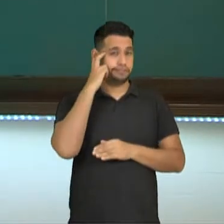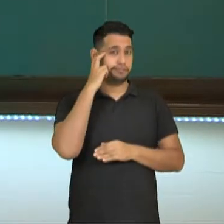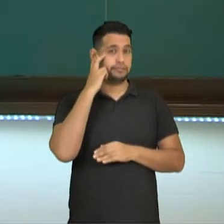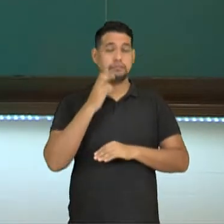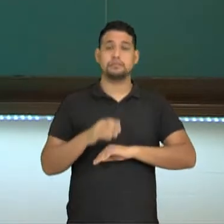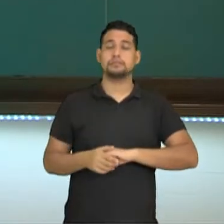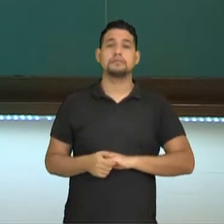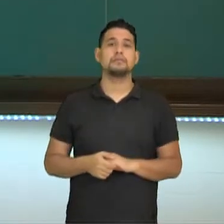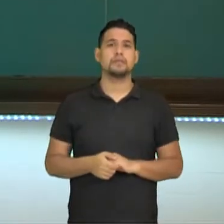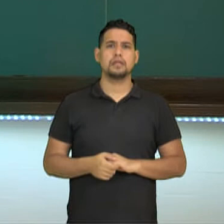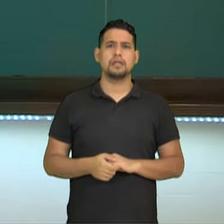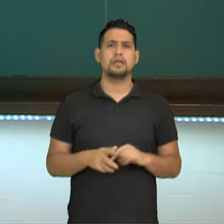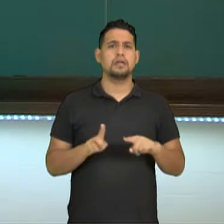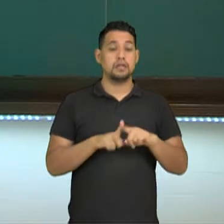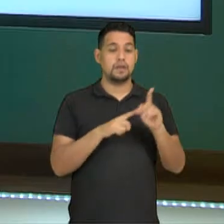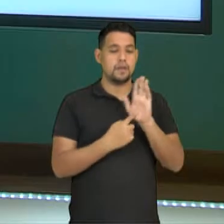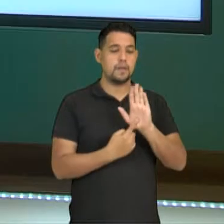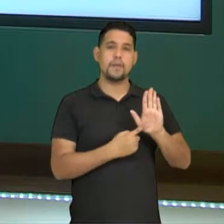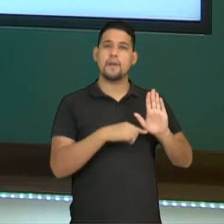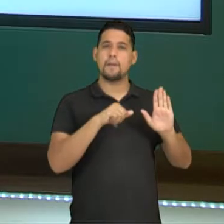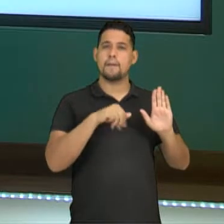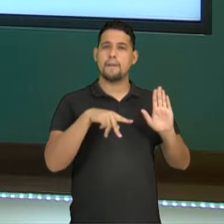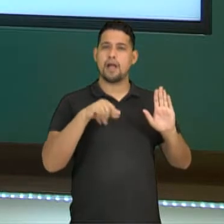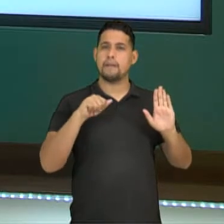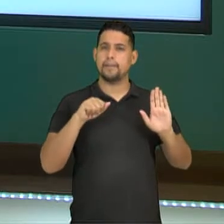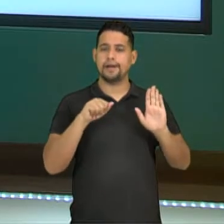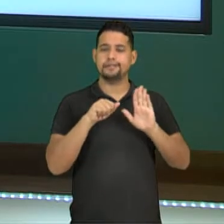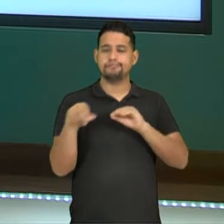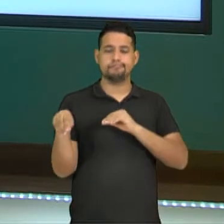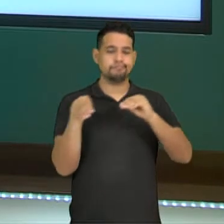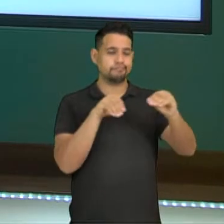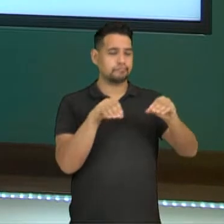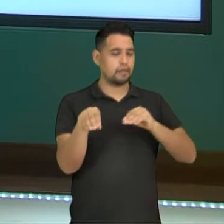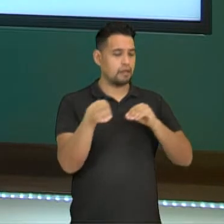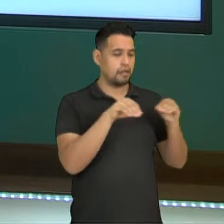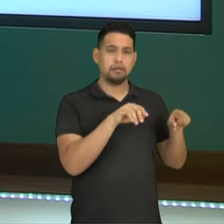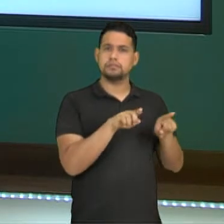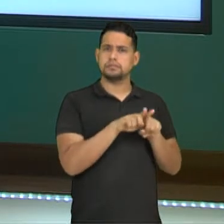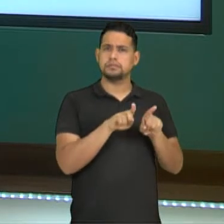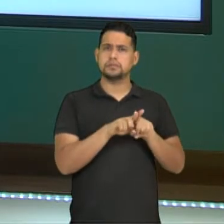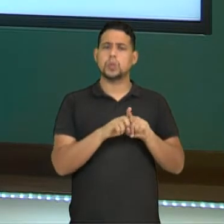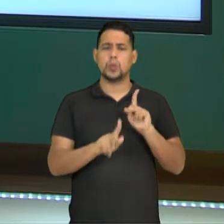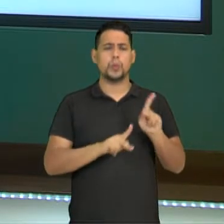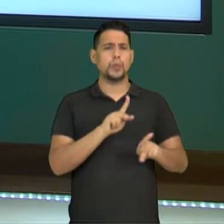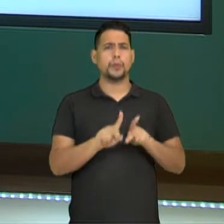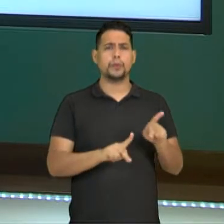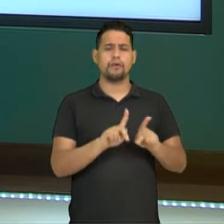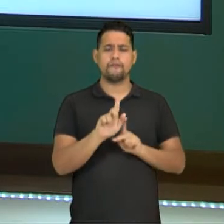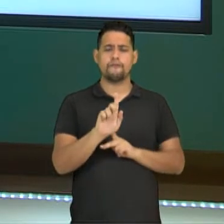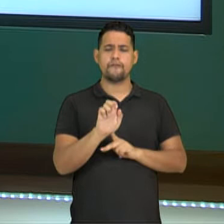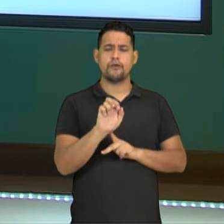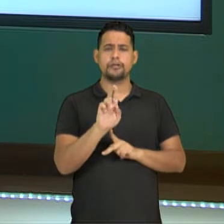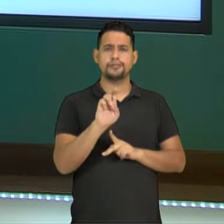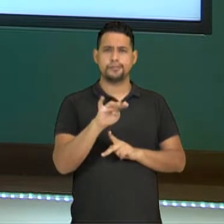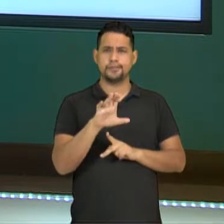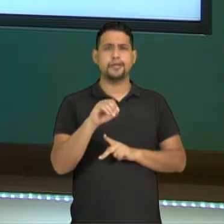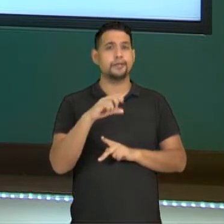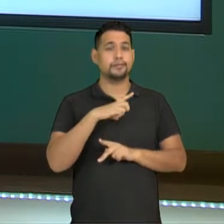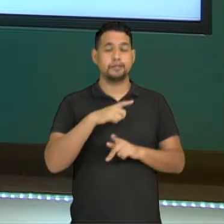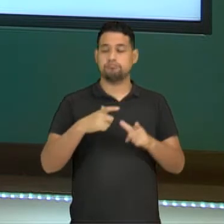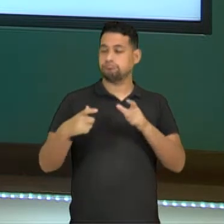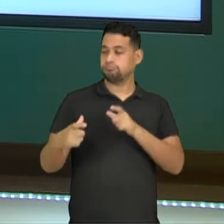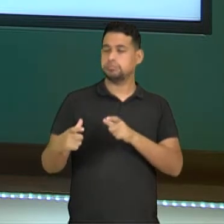romana. Trago esse mapa das migrações germânicas, né? Então os germanos, vejam que estão nessa região aqui,